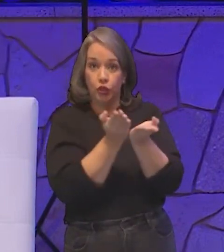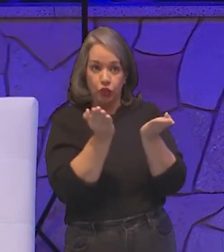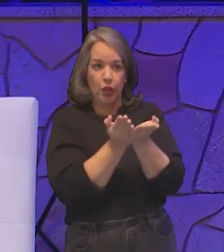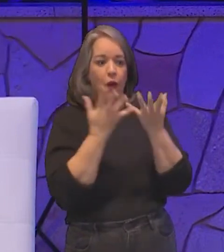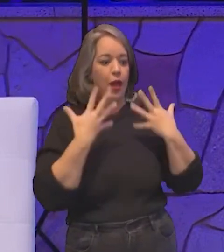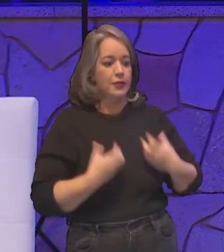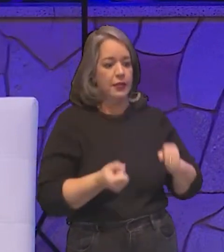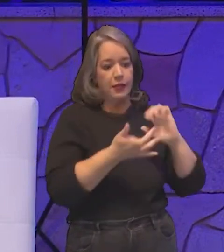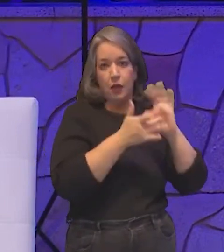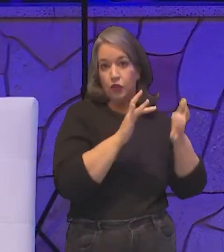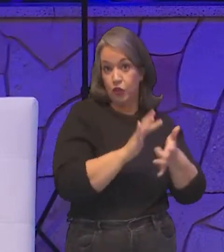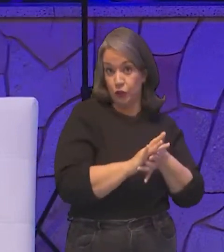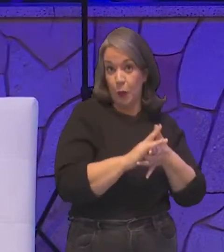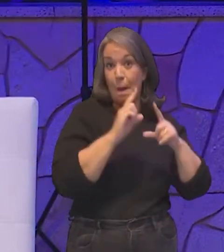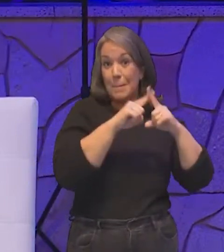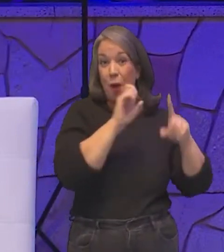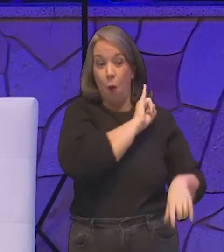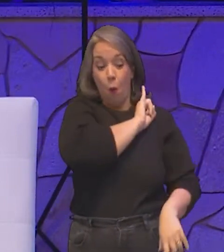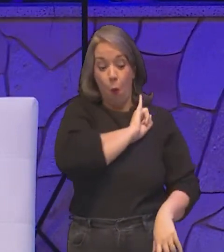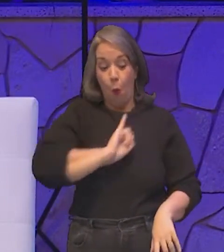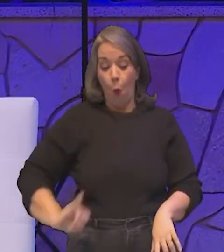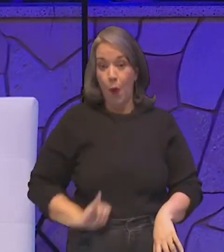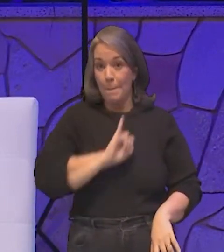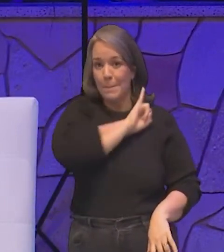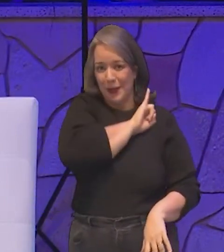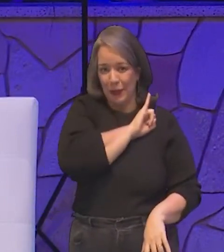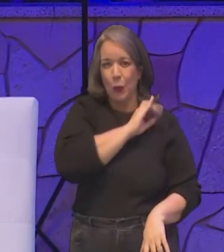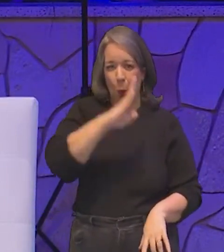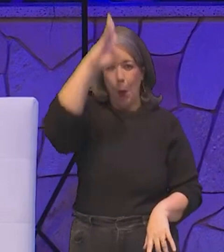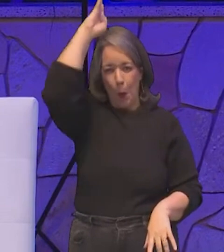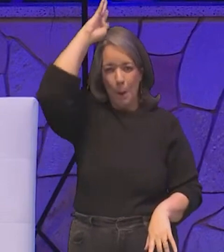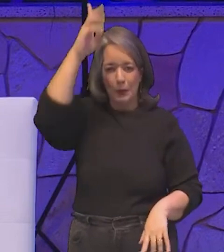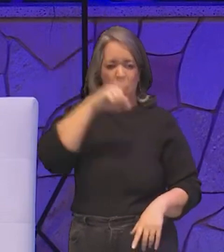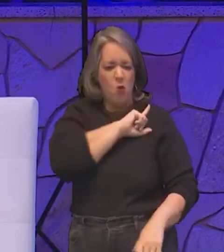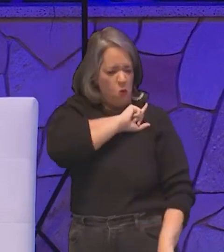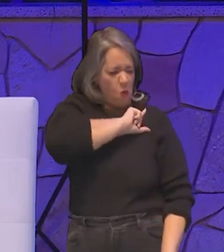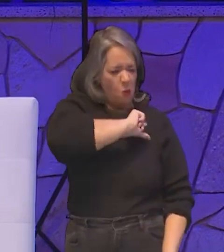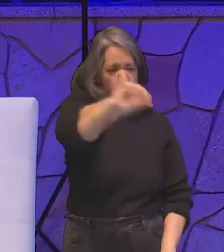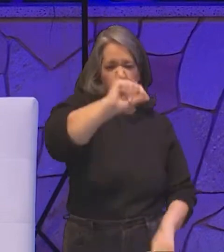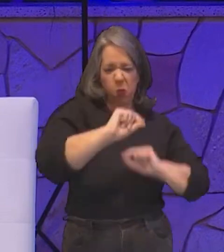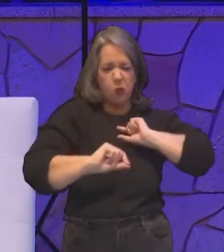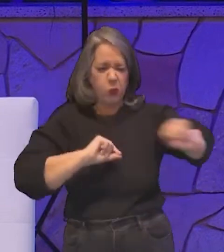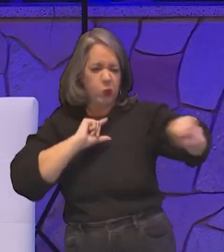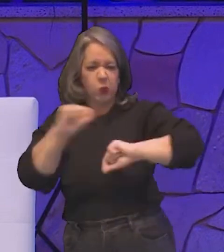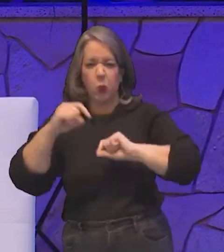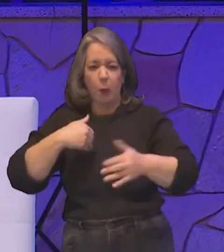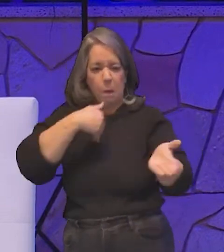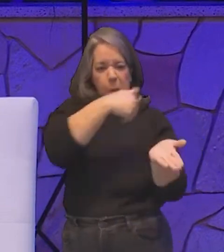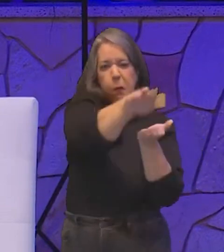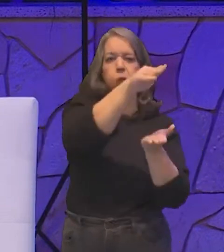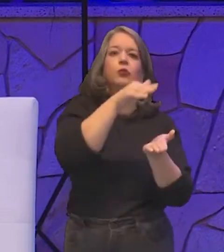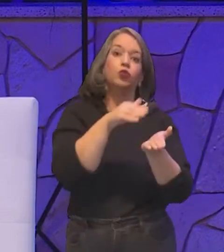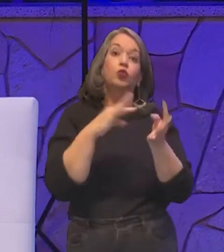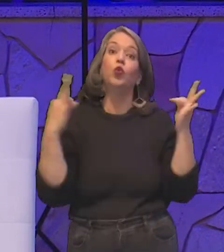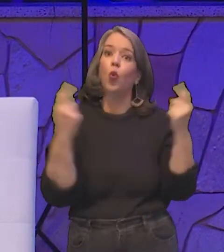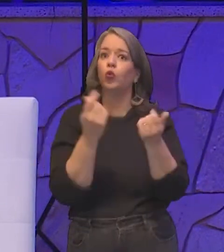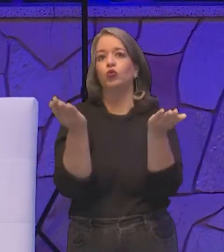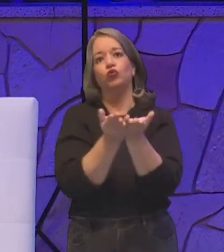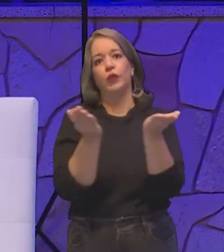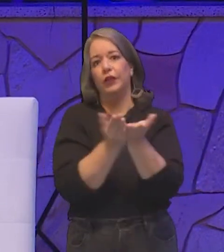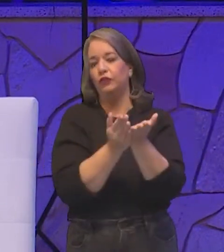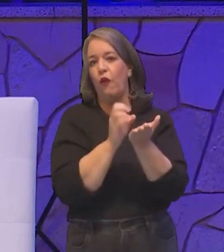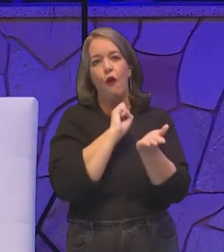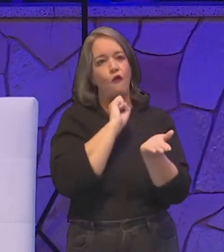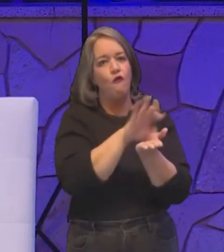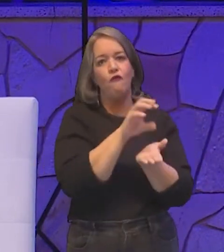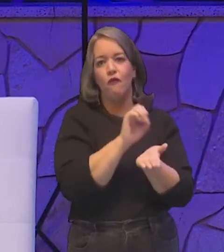os gentios convertidos permanecessem naquela igreja e cultivassem alguns dos seus costumes próprios. E quando os judeus